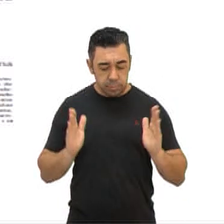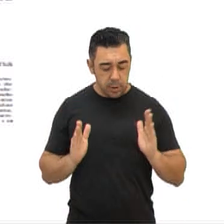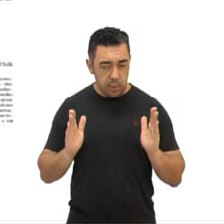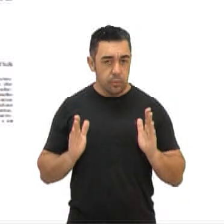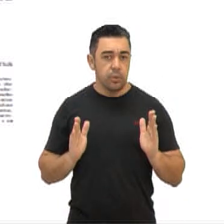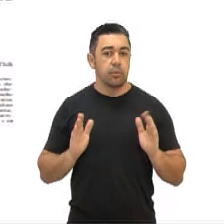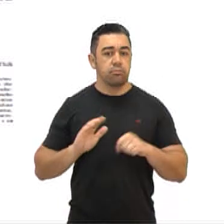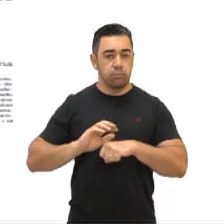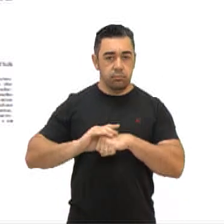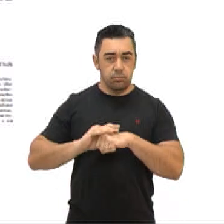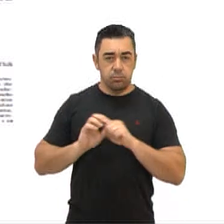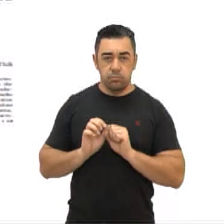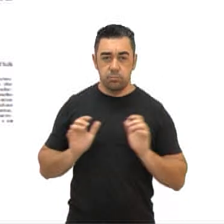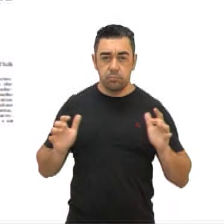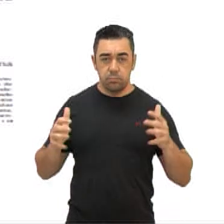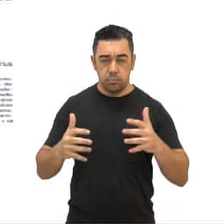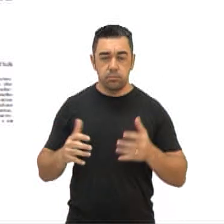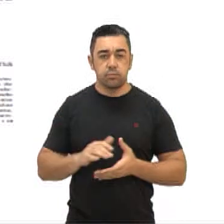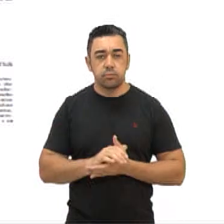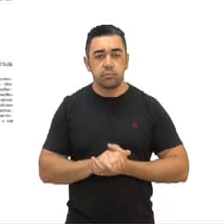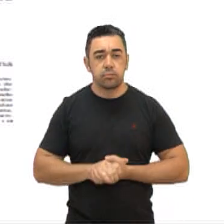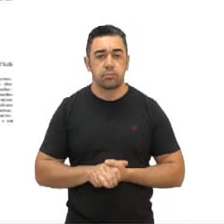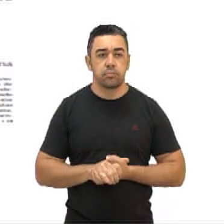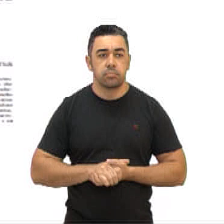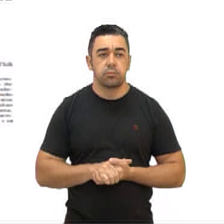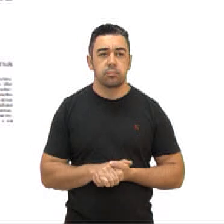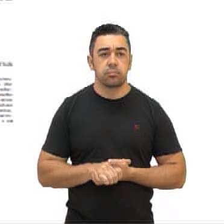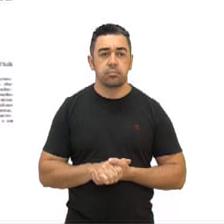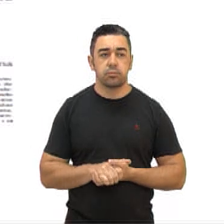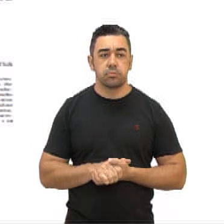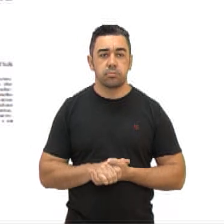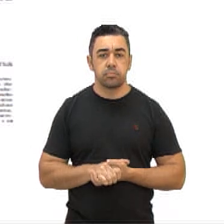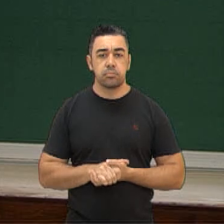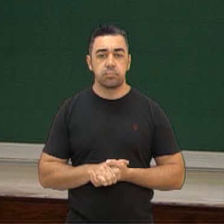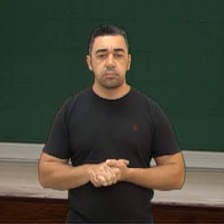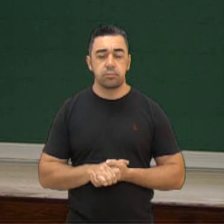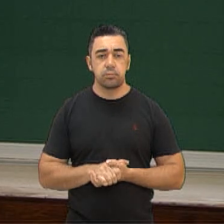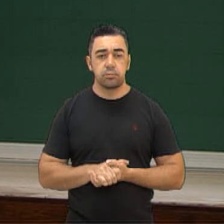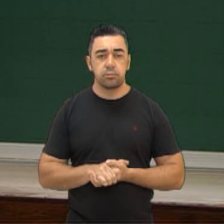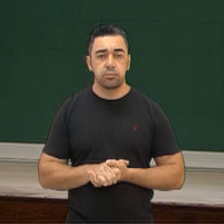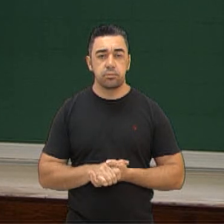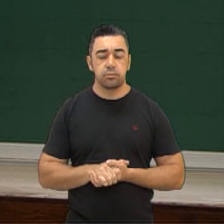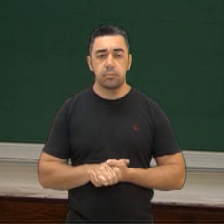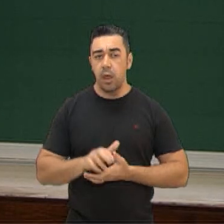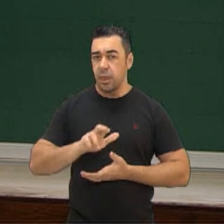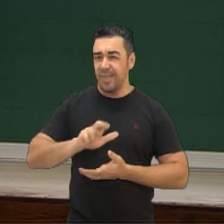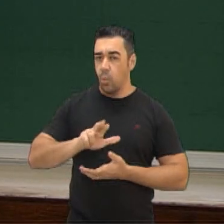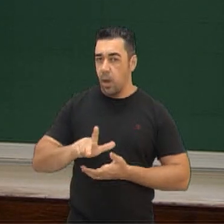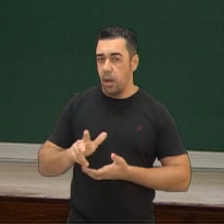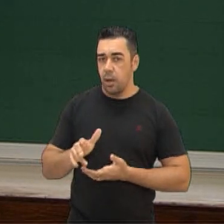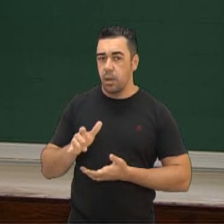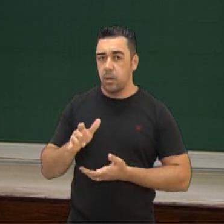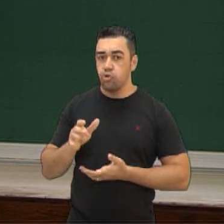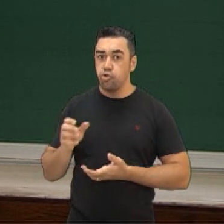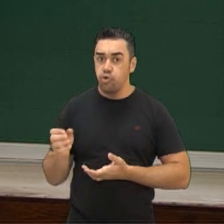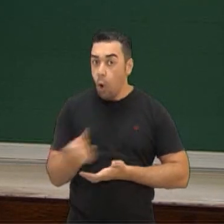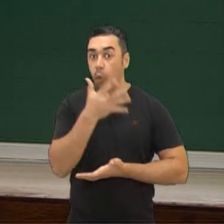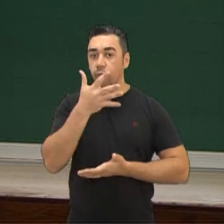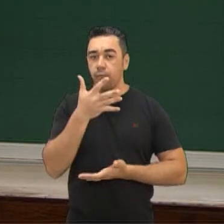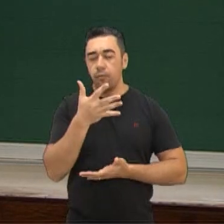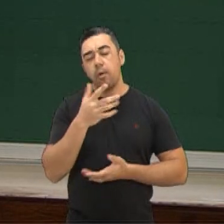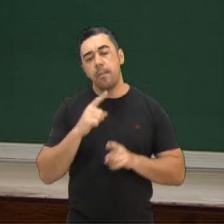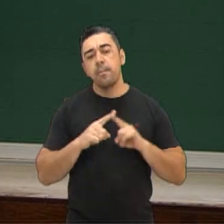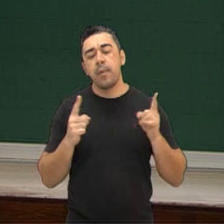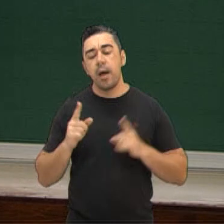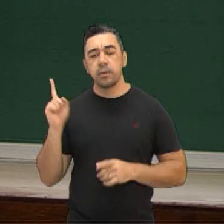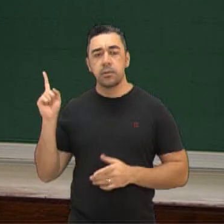pandemia. 1/3 da humanidade vive já confinada por el vírus, tá? Não é tão atual assim. Essa primeira